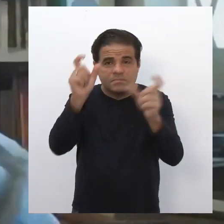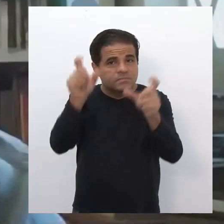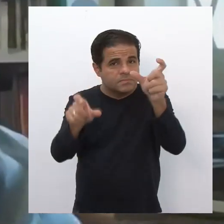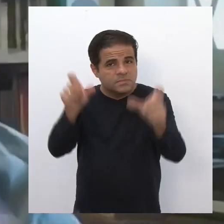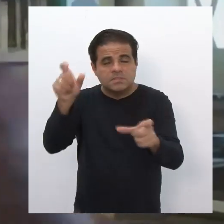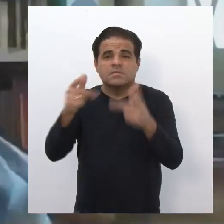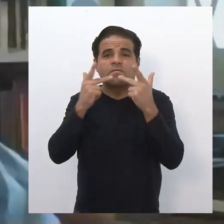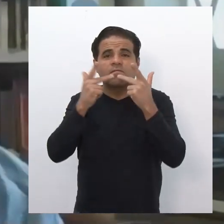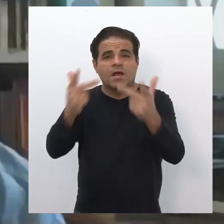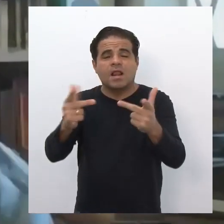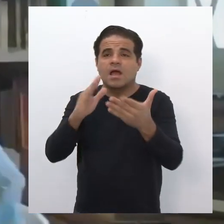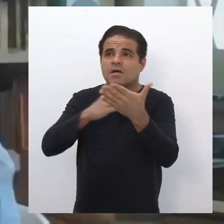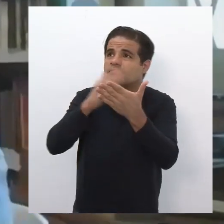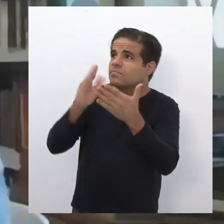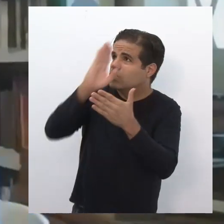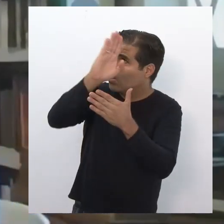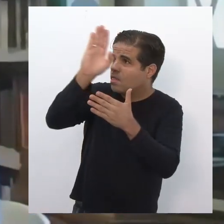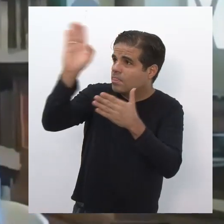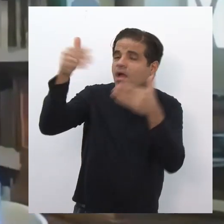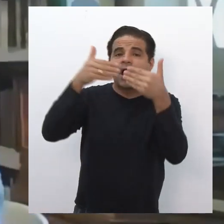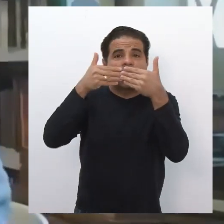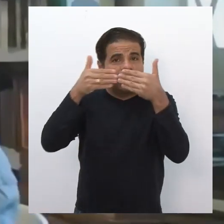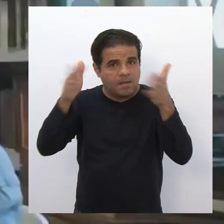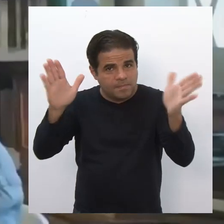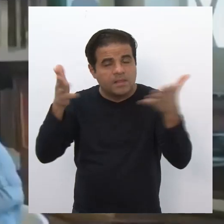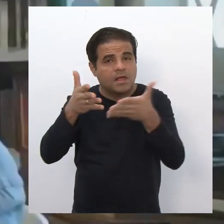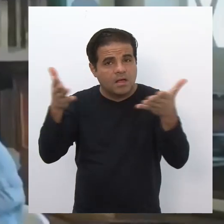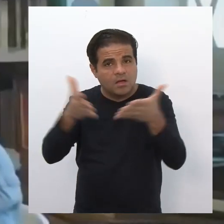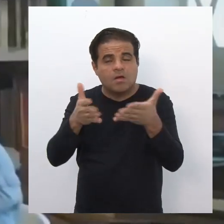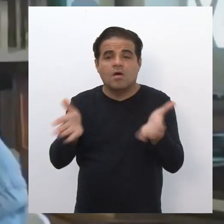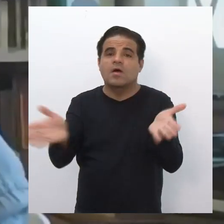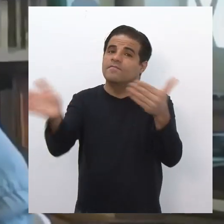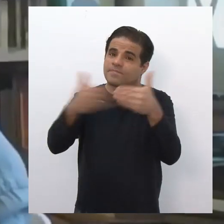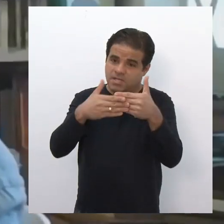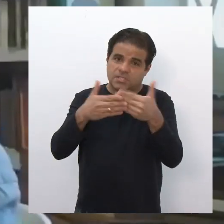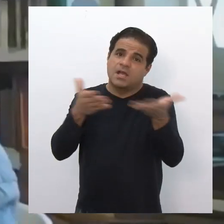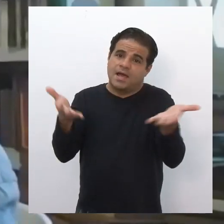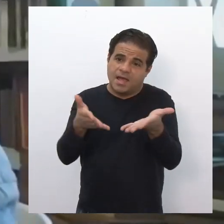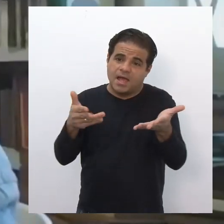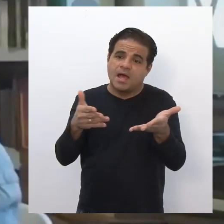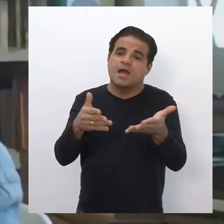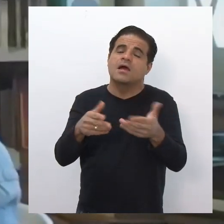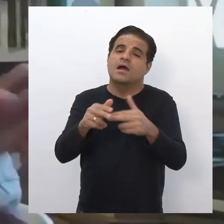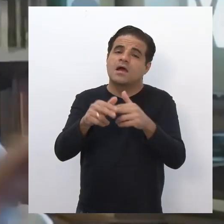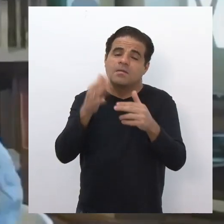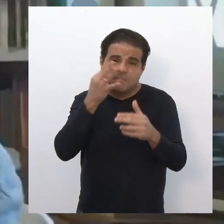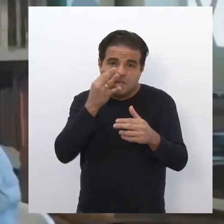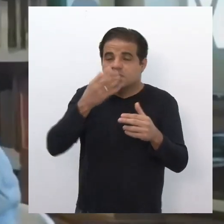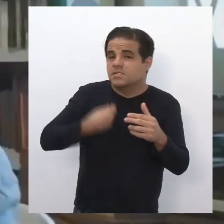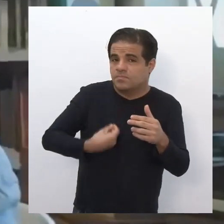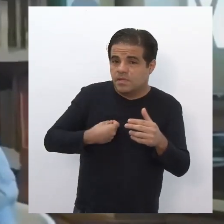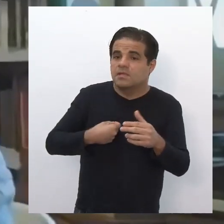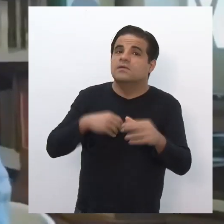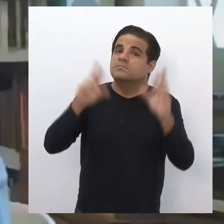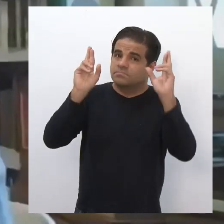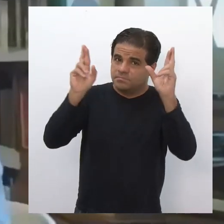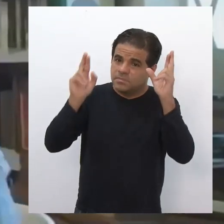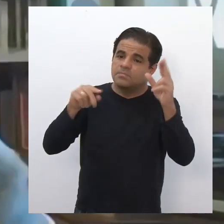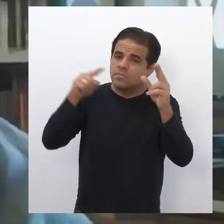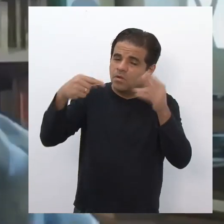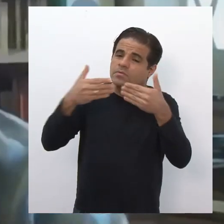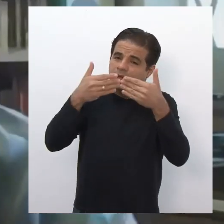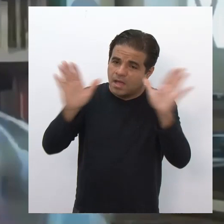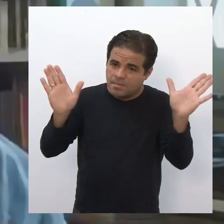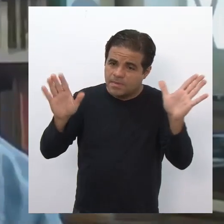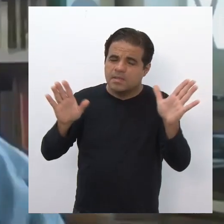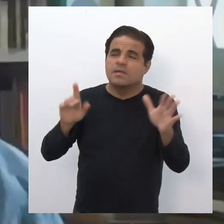e dizer que as bibliotecas estão abertas, agora no momento estão fechadas, evidentemente, presencialmente, esperamos logo reabri-las, mas